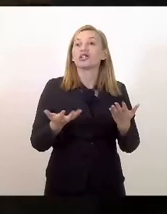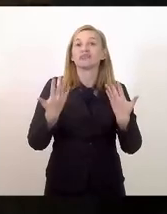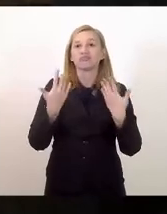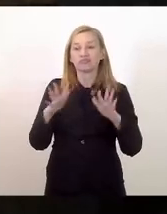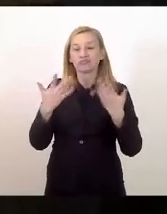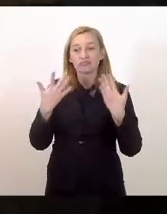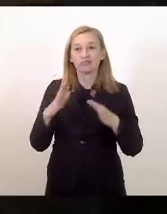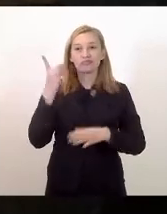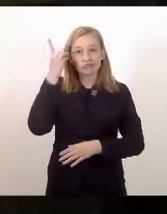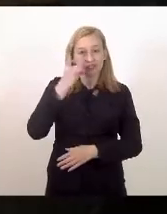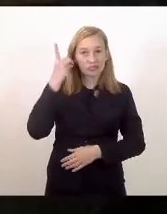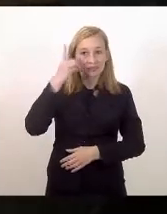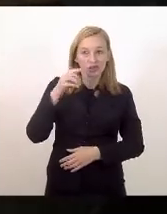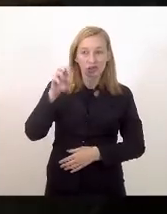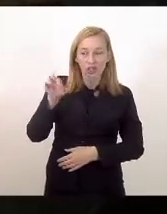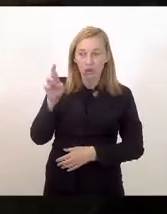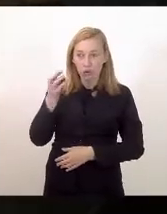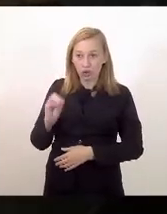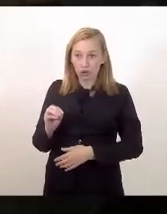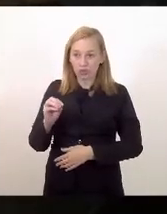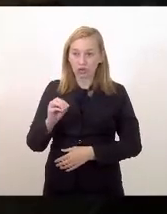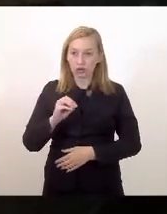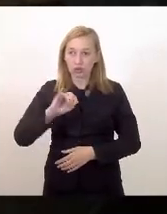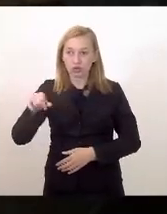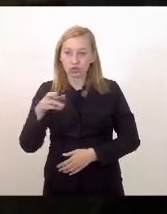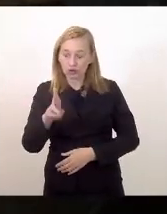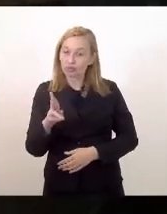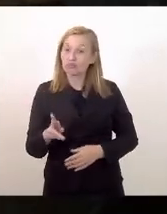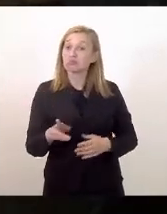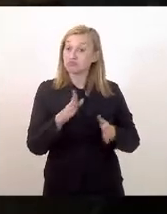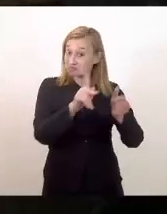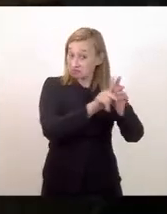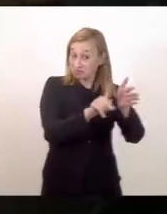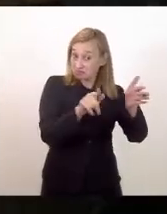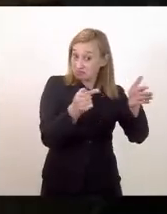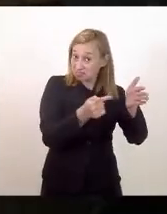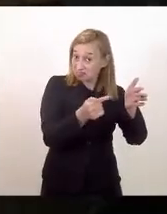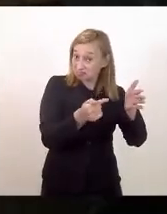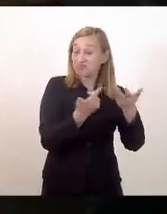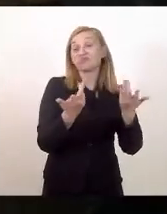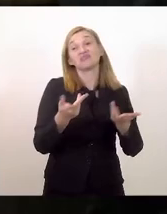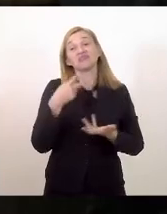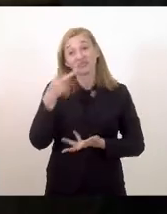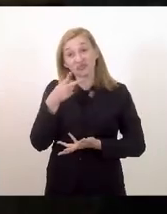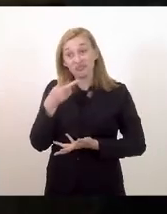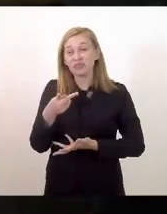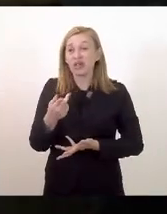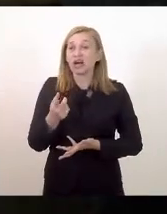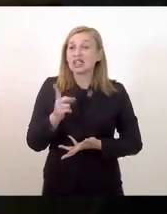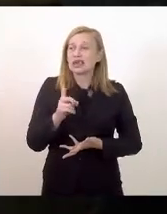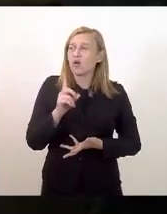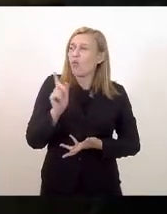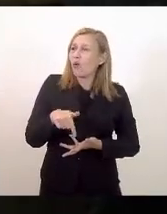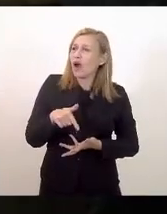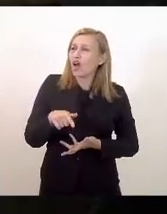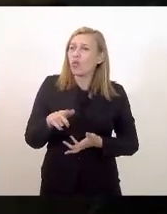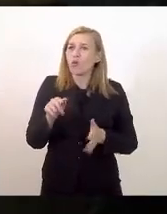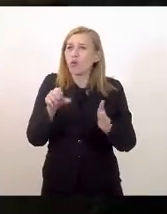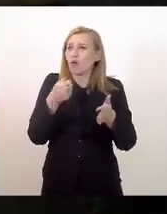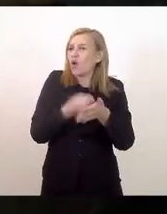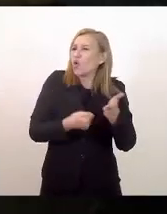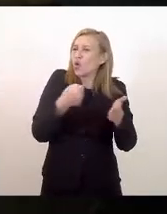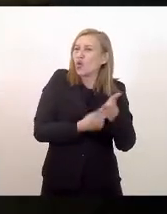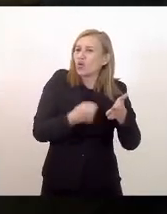parabenizar o deputado Eurico Júnior por esse projeto. Como eu tenho dito, não é uma luta só das